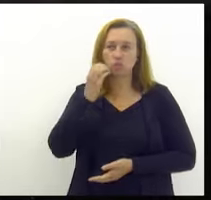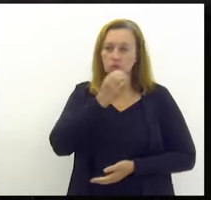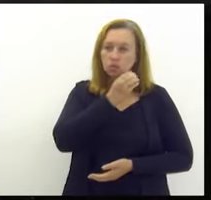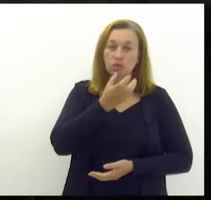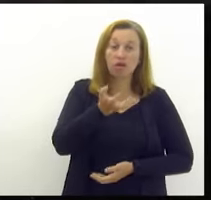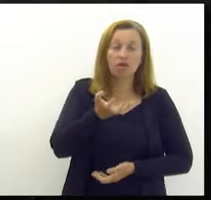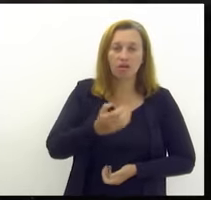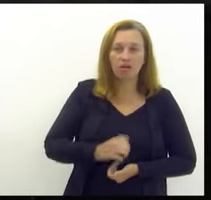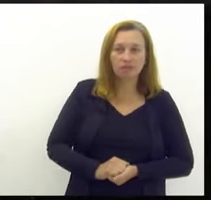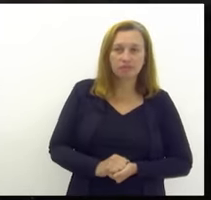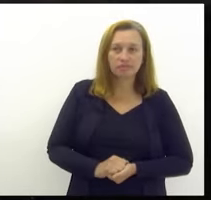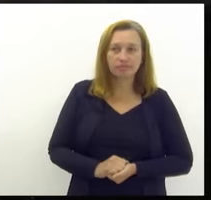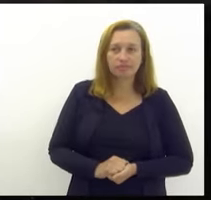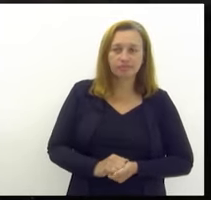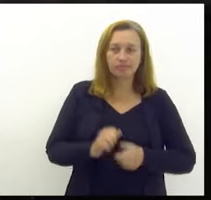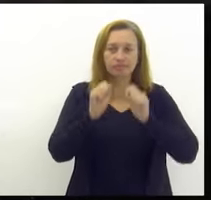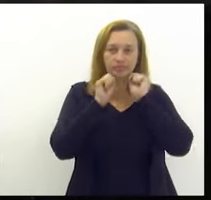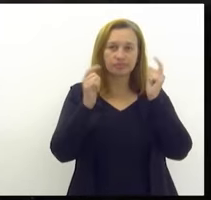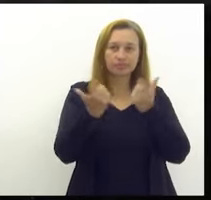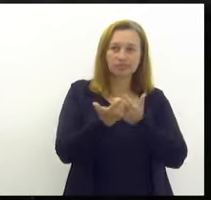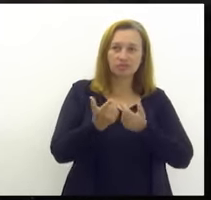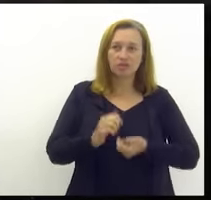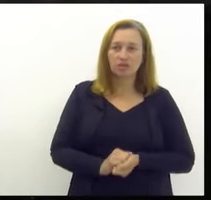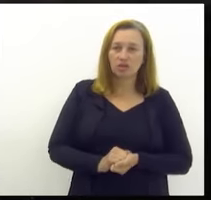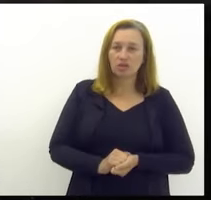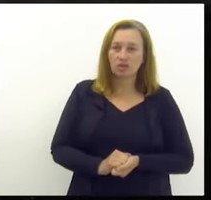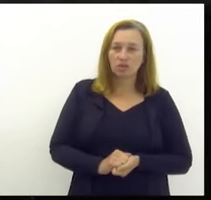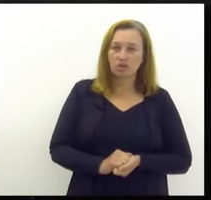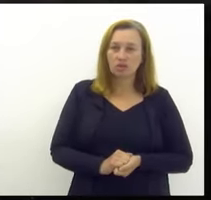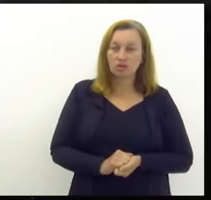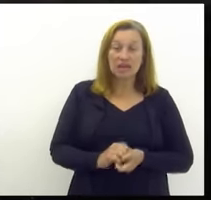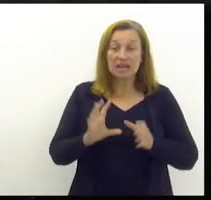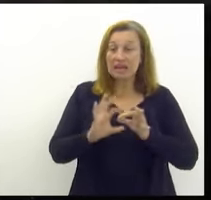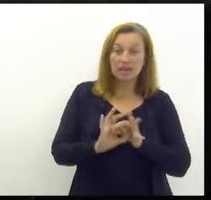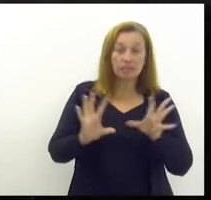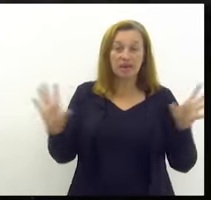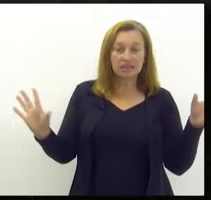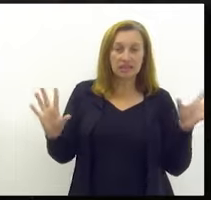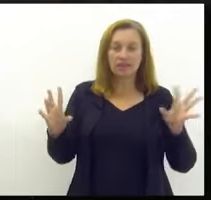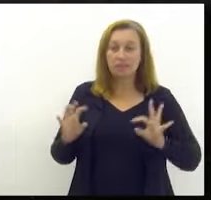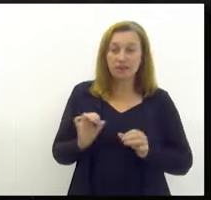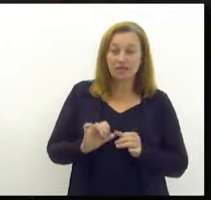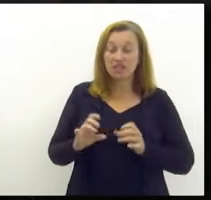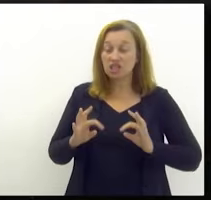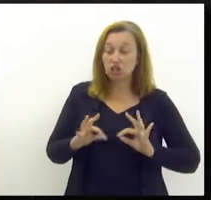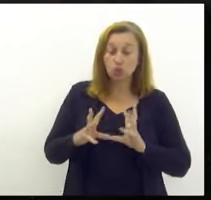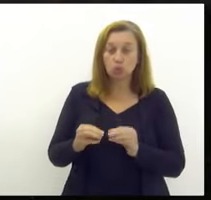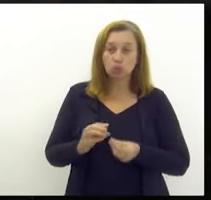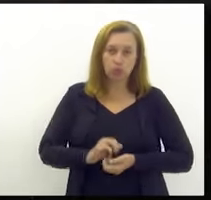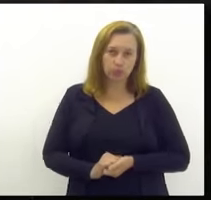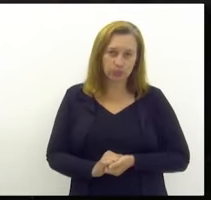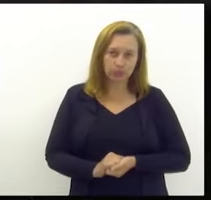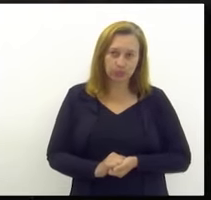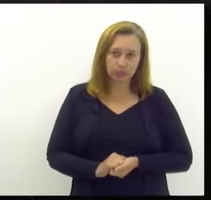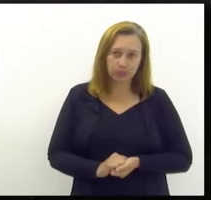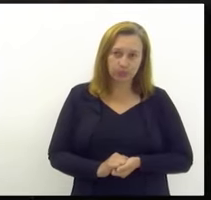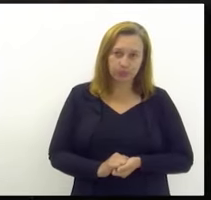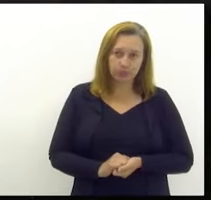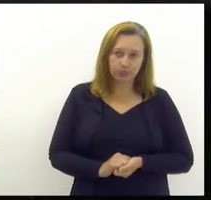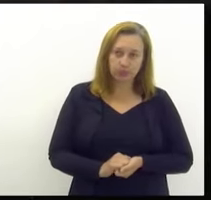quer da Assembleia Legislativa é um cheque em branco um cheque em branco para desmontar os